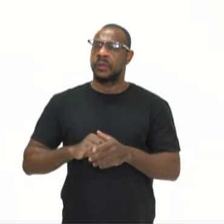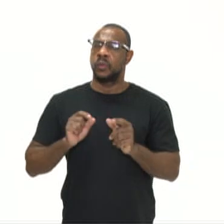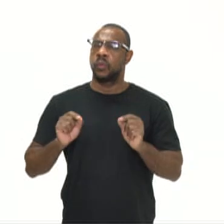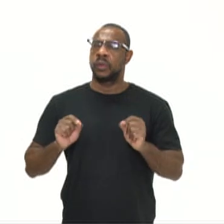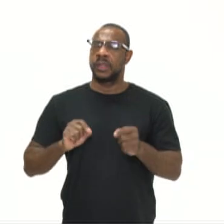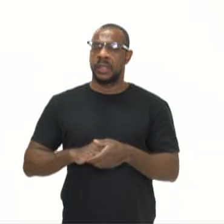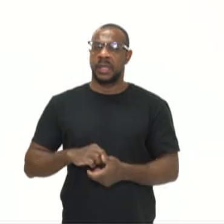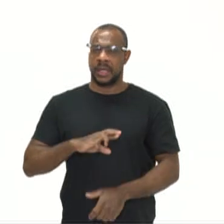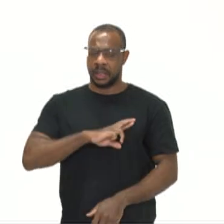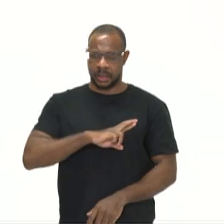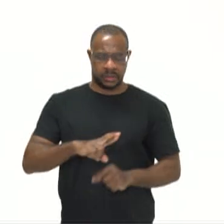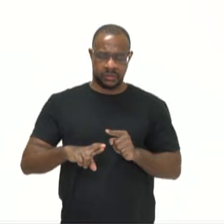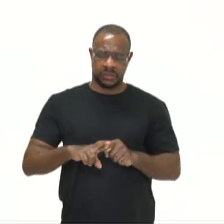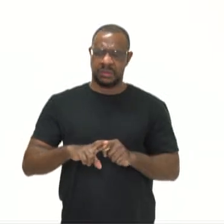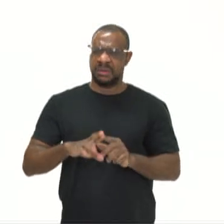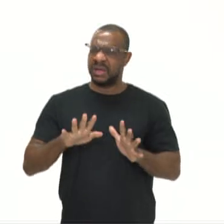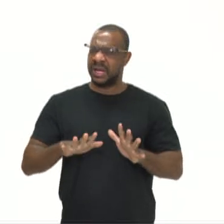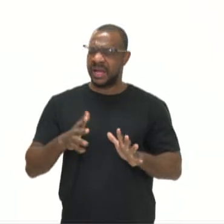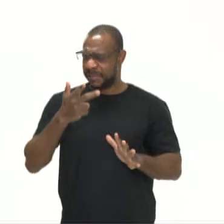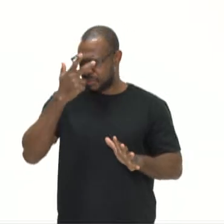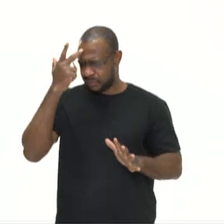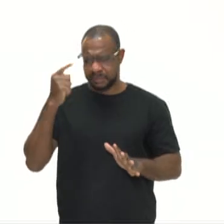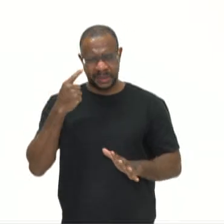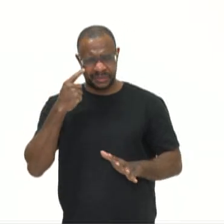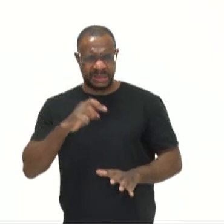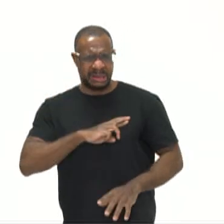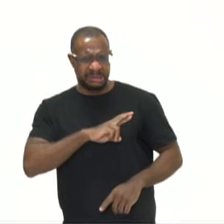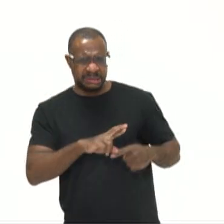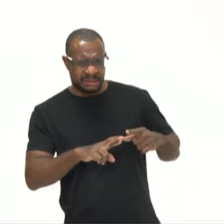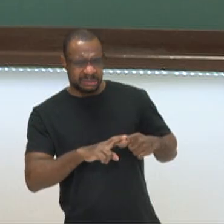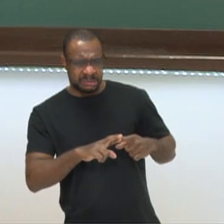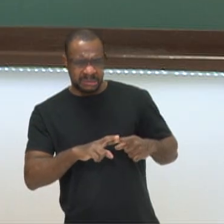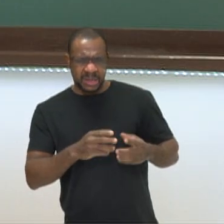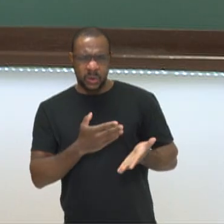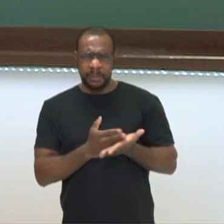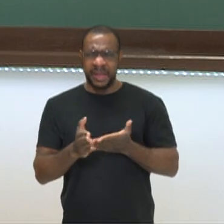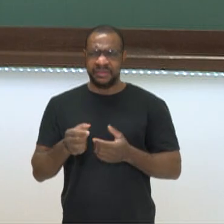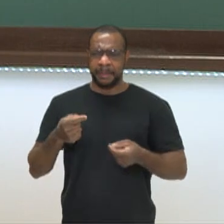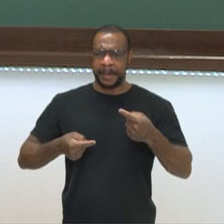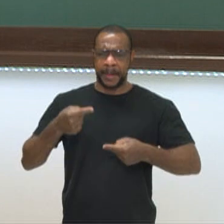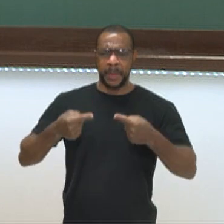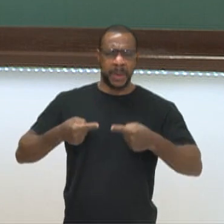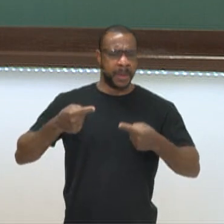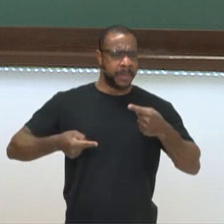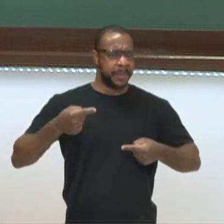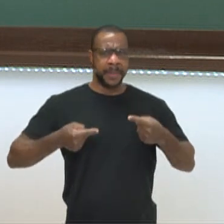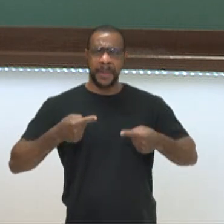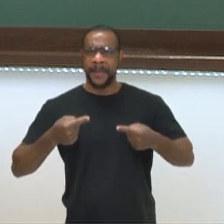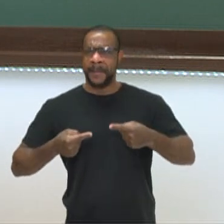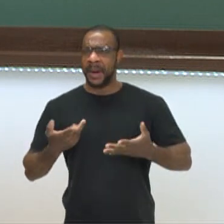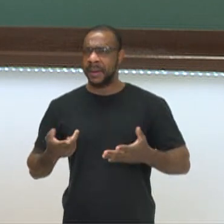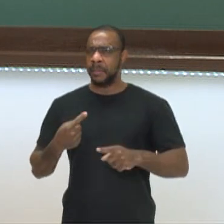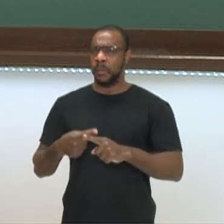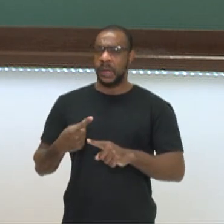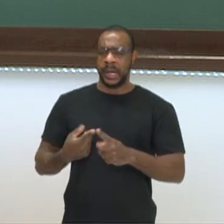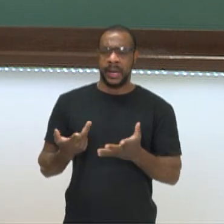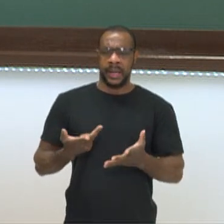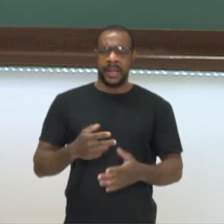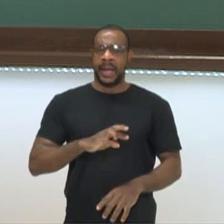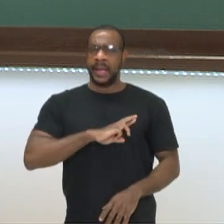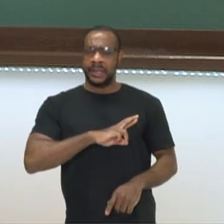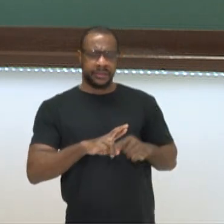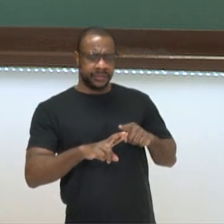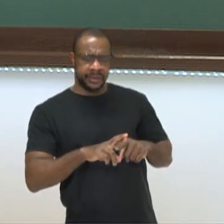a religião é motivo de guerras e violência. Se nós formos estudar a história mundial, vamos perceber que muitas vezes